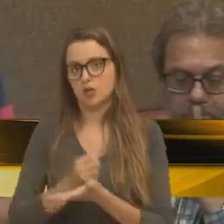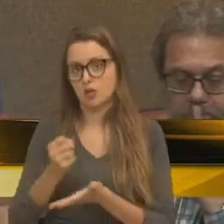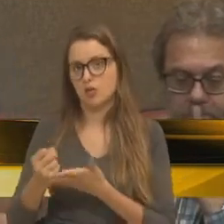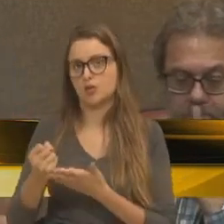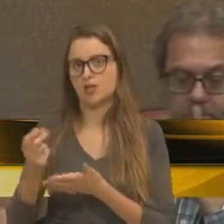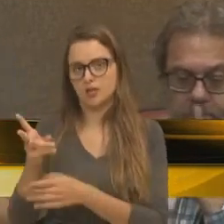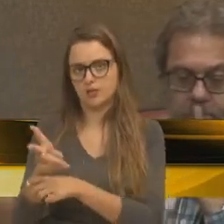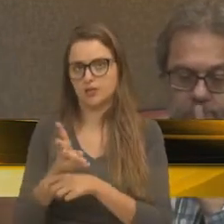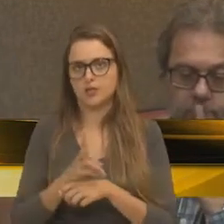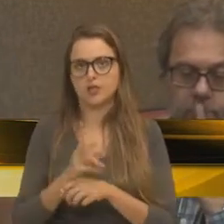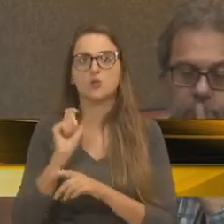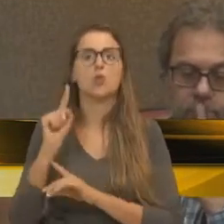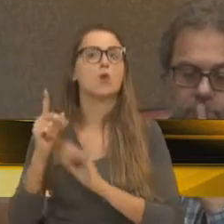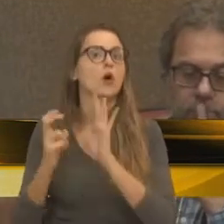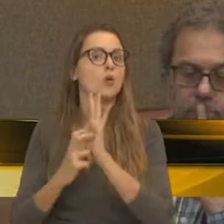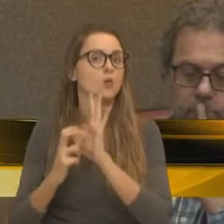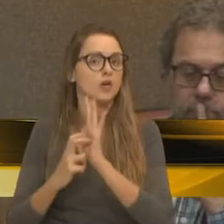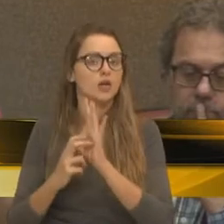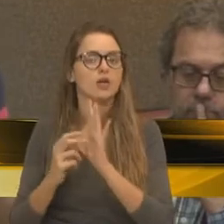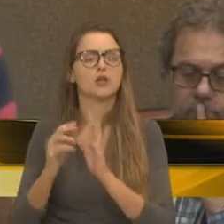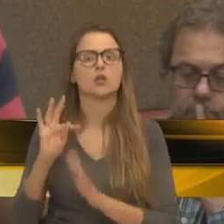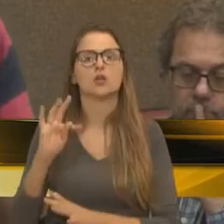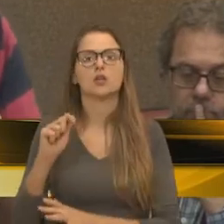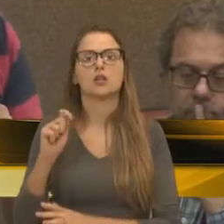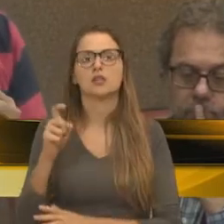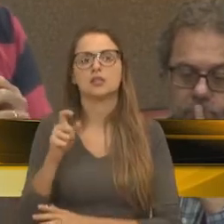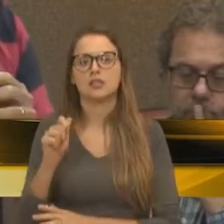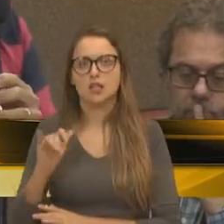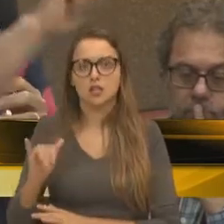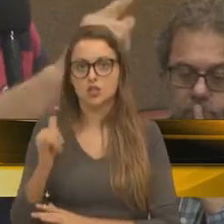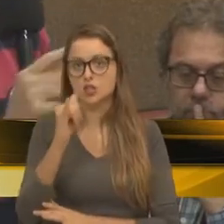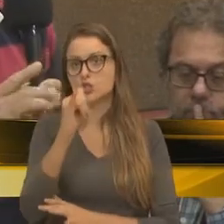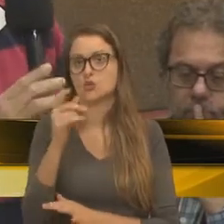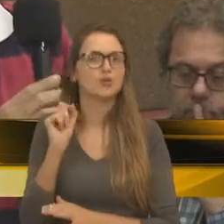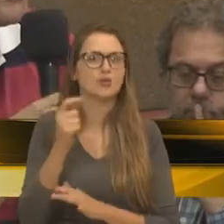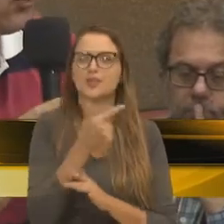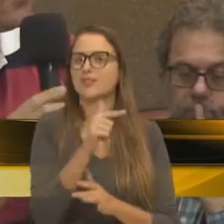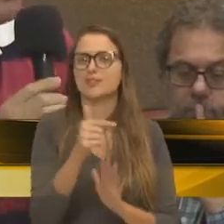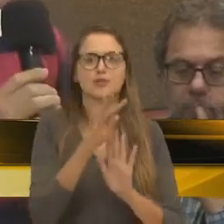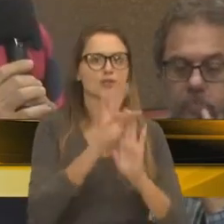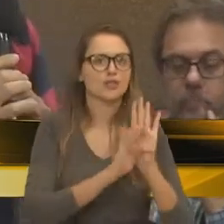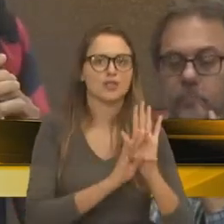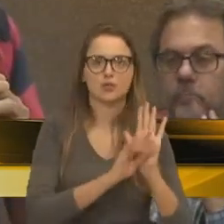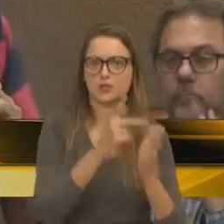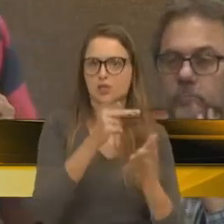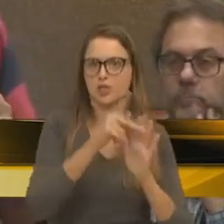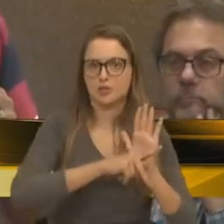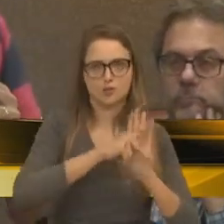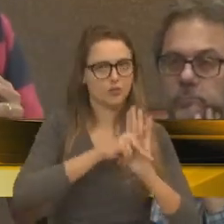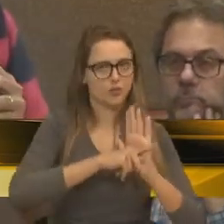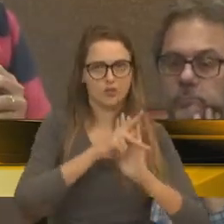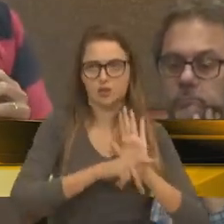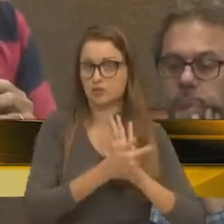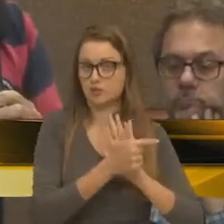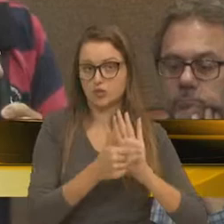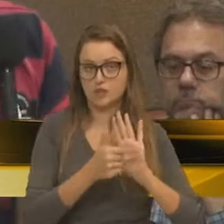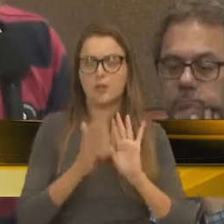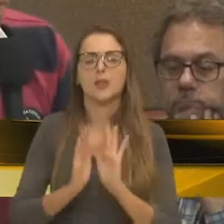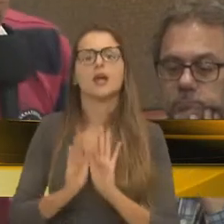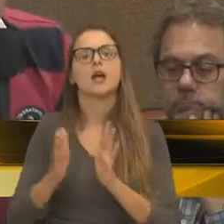financeira taxa de juros e tudo mais o que não havia sido constatado no primeiro projeto a comissão